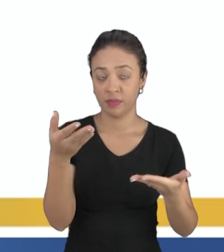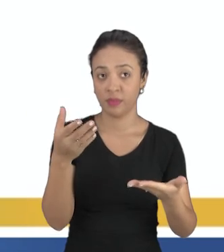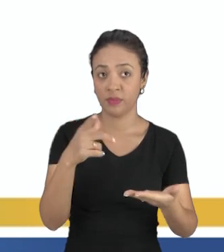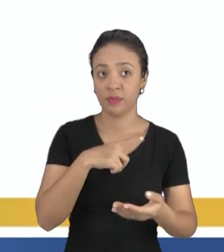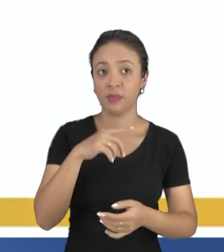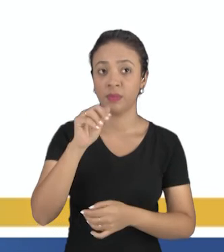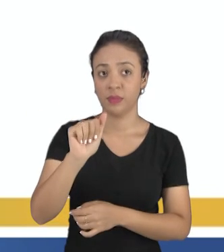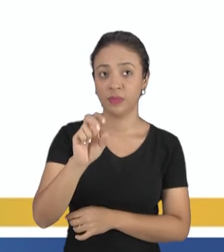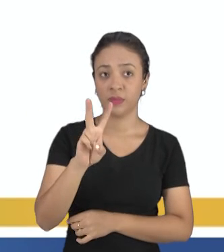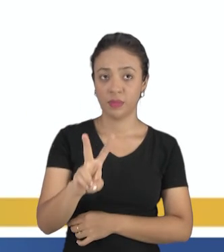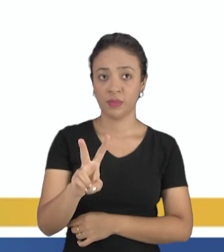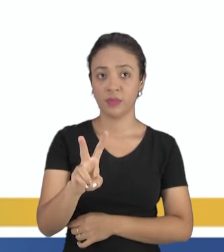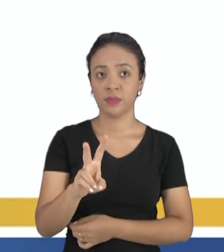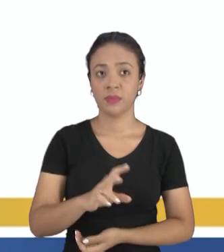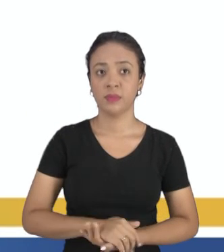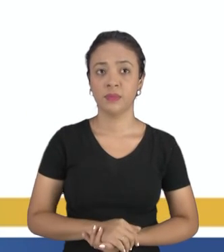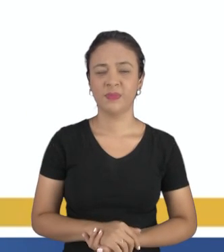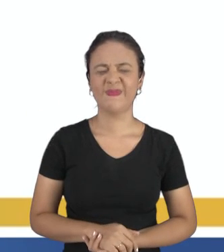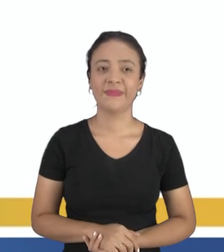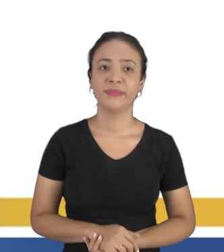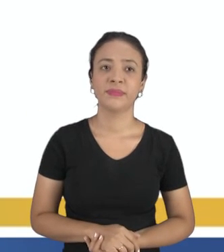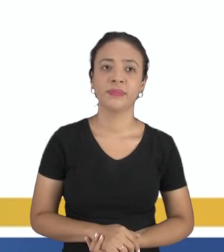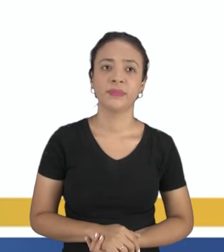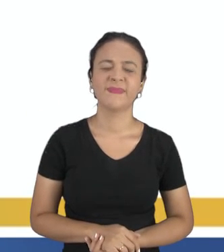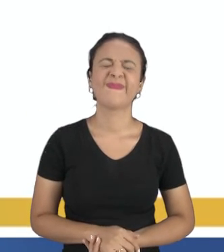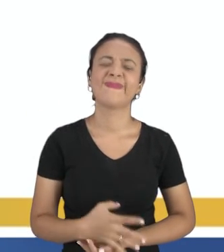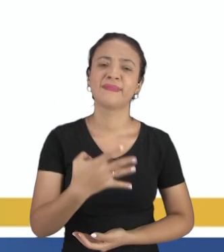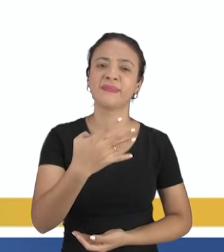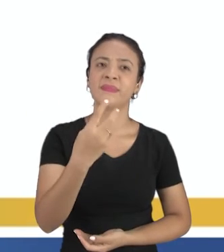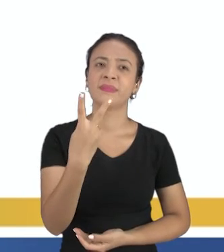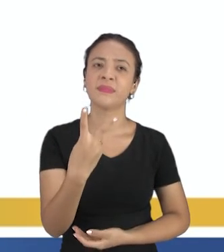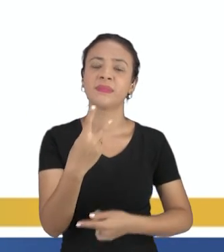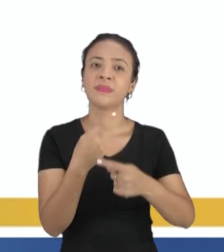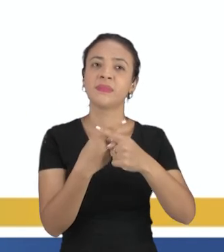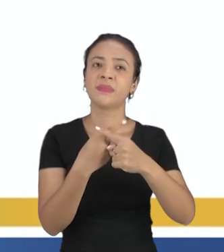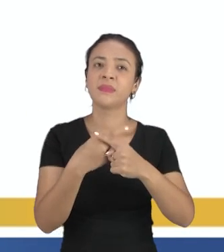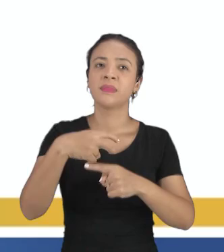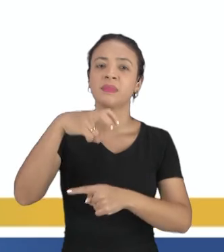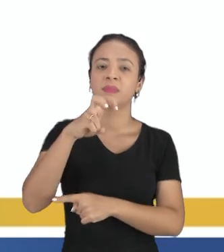o A2, 42 por